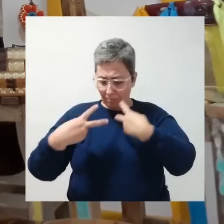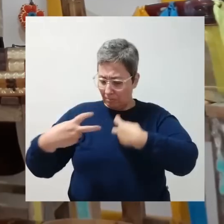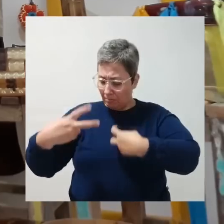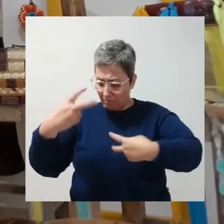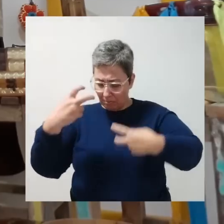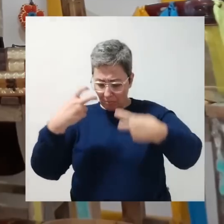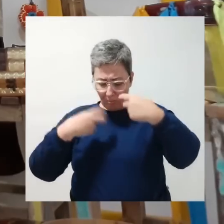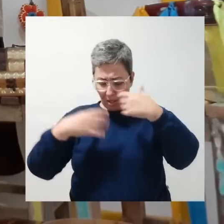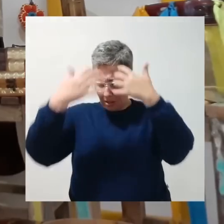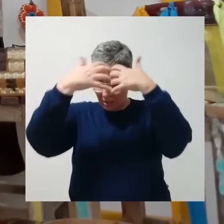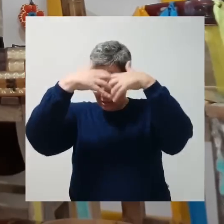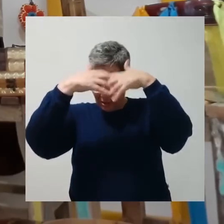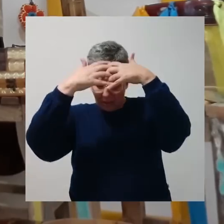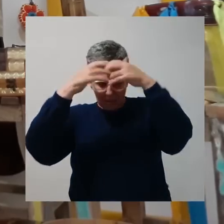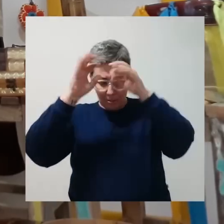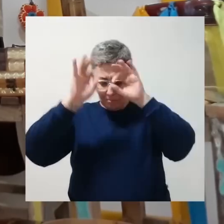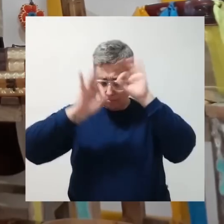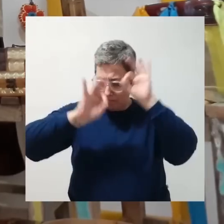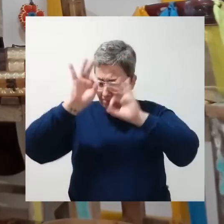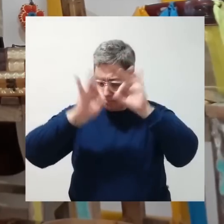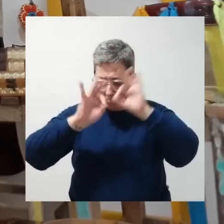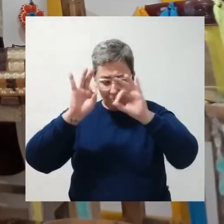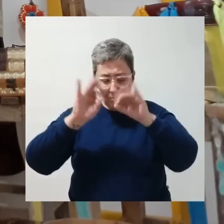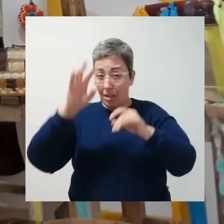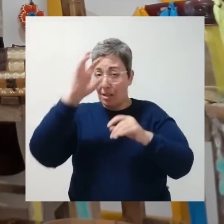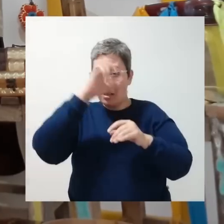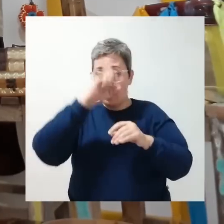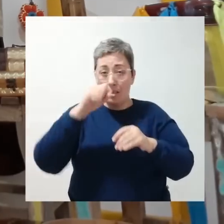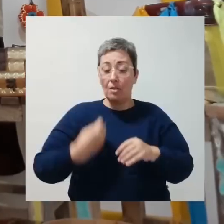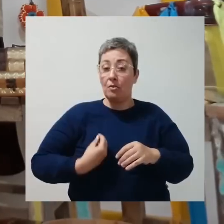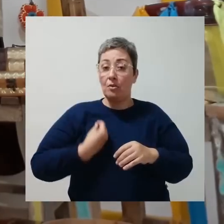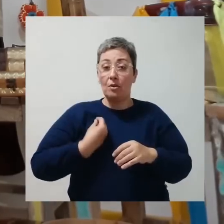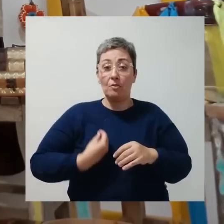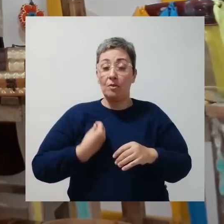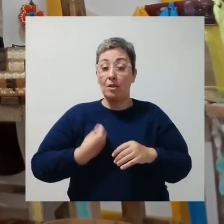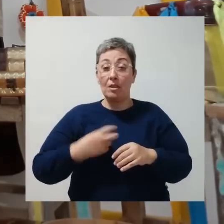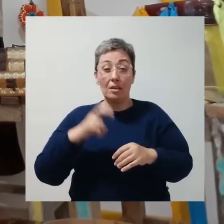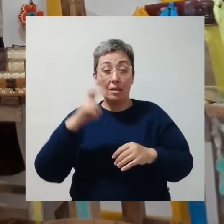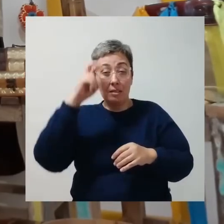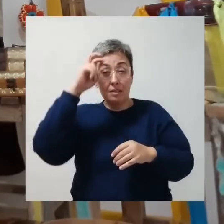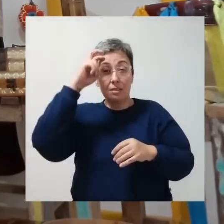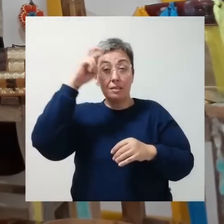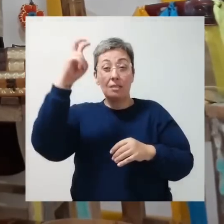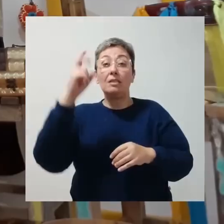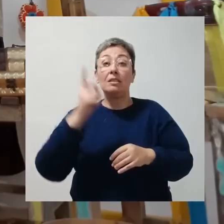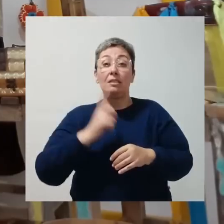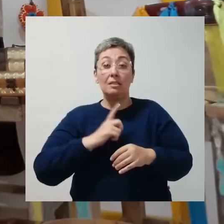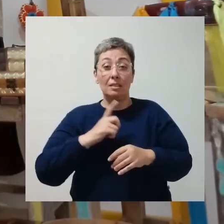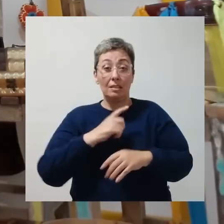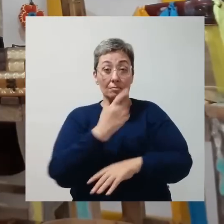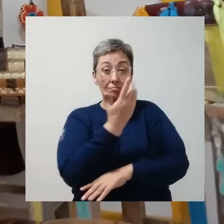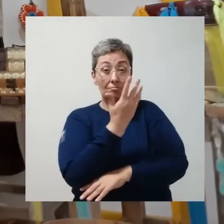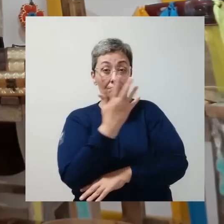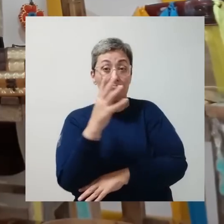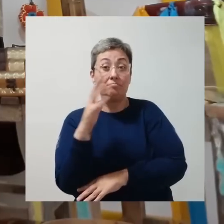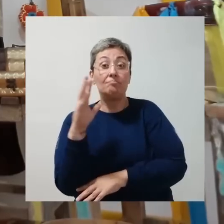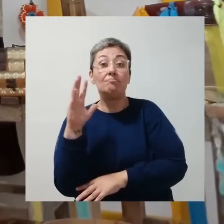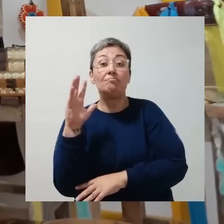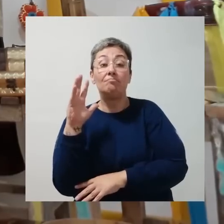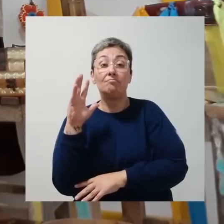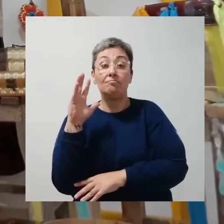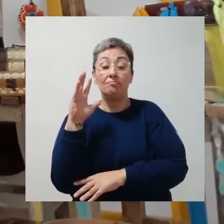entendendo seus pensamentos e aprendendo a viver a vida com a sabedoria da